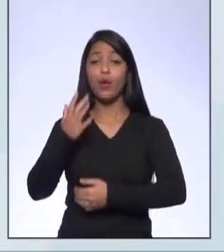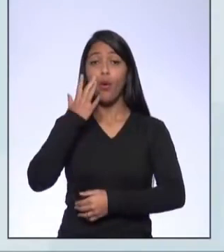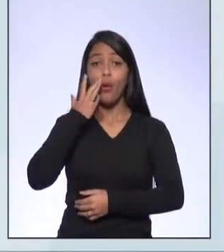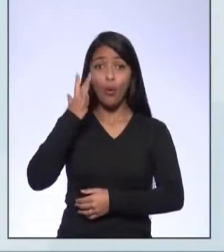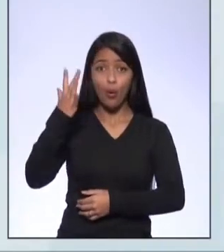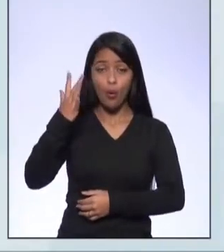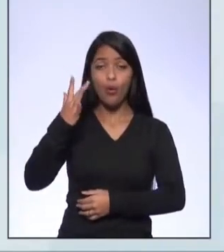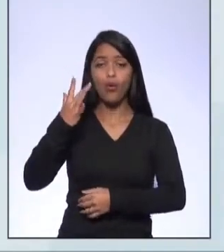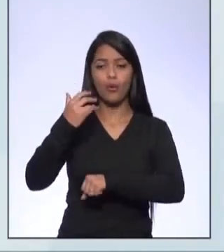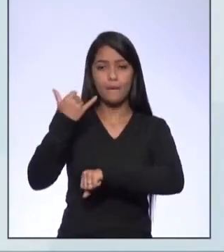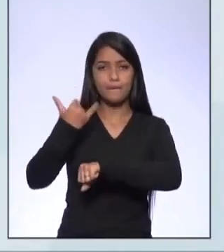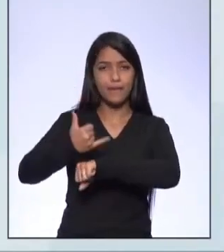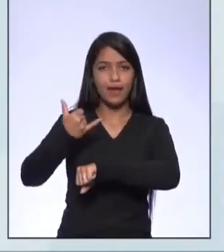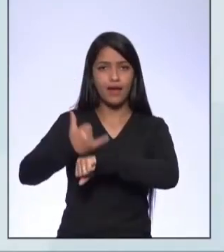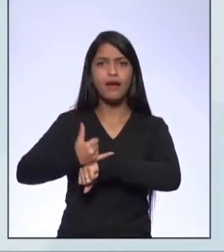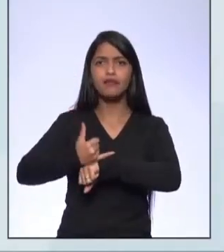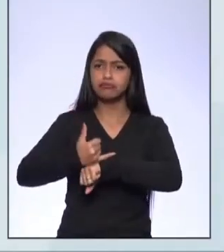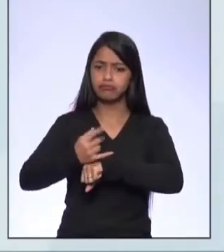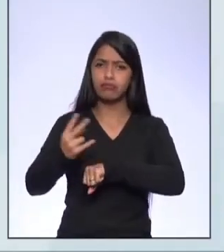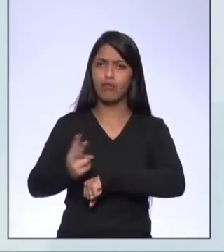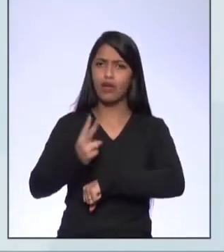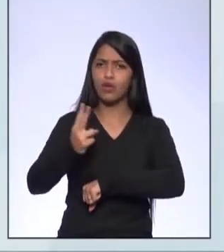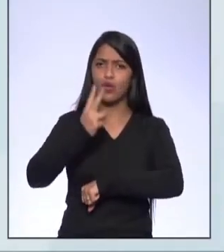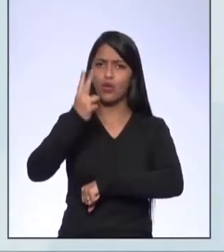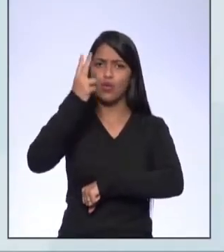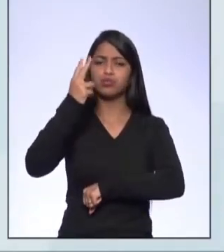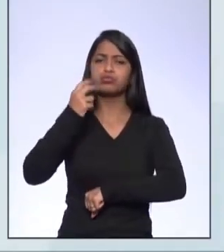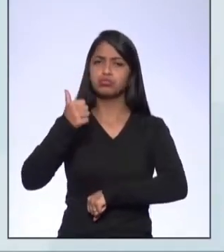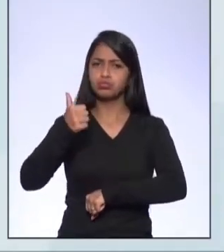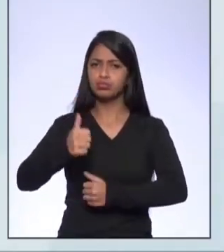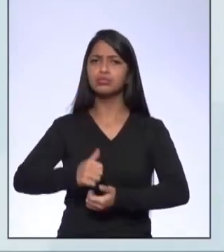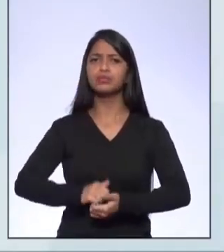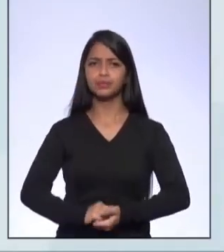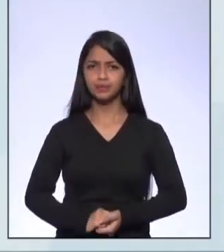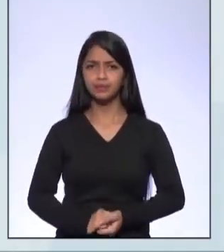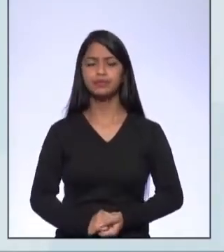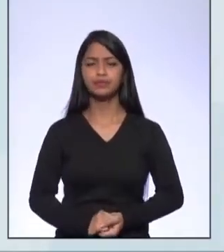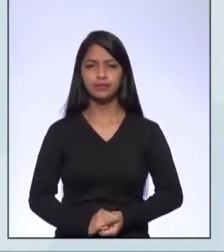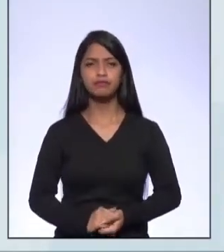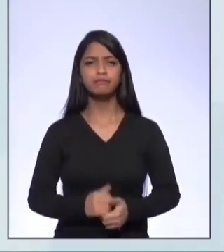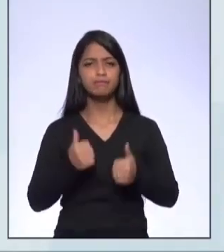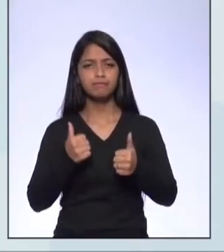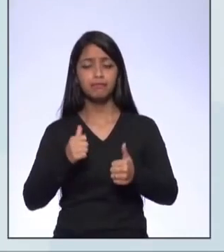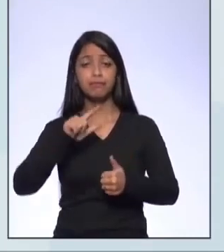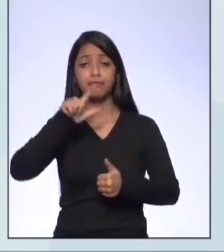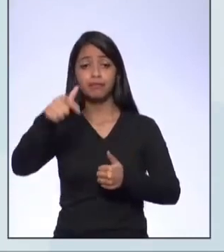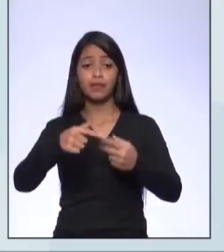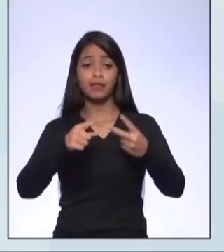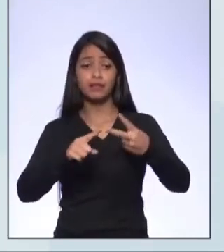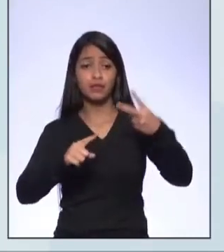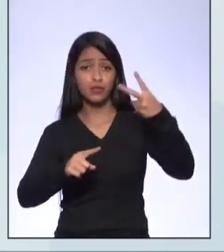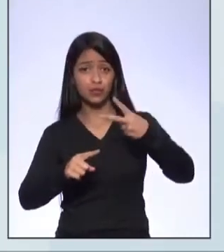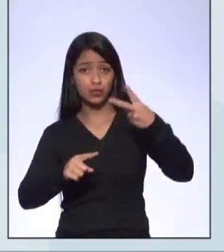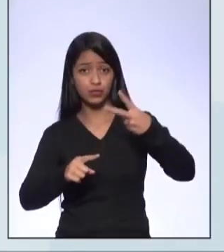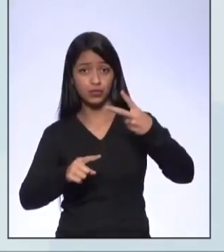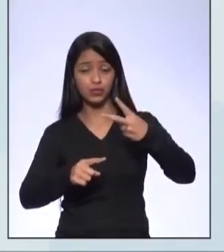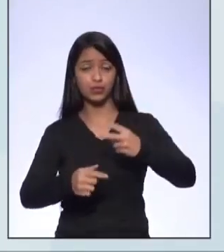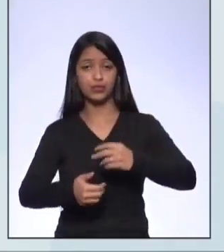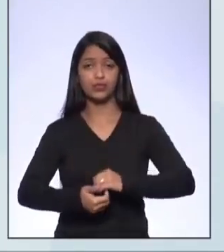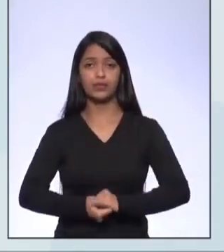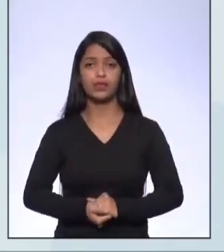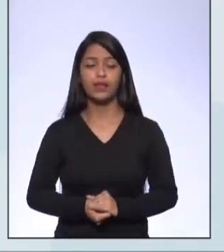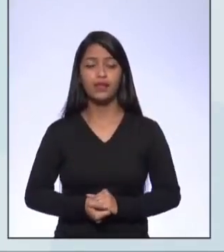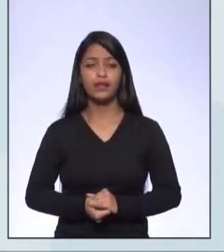muito valioso. Alguém acho que colocou expensive, alguma coisa parecida, né? Tá. Depois, Ilhabela is a